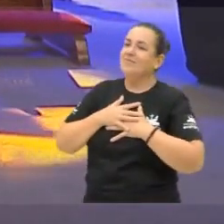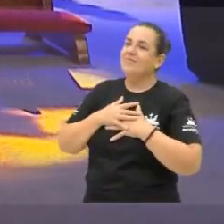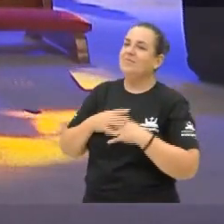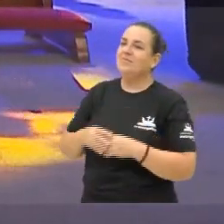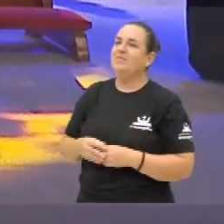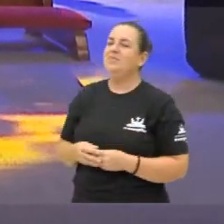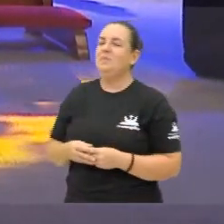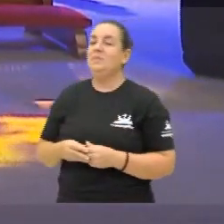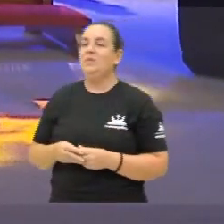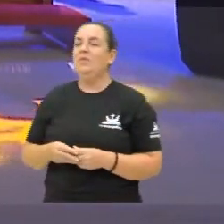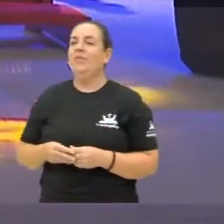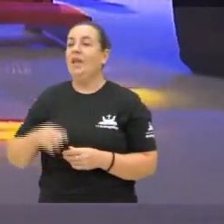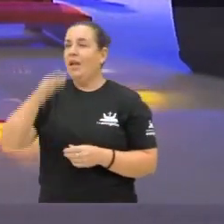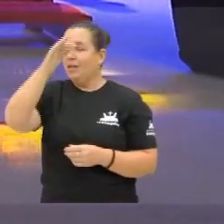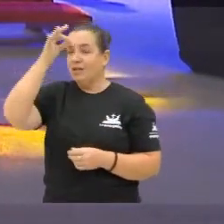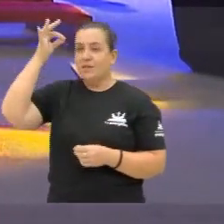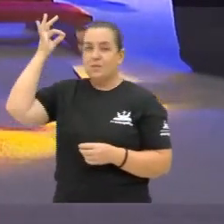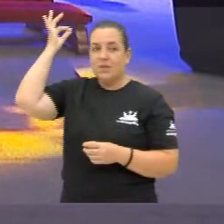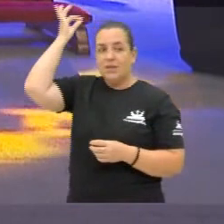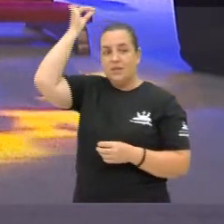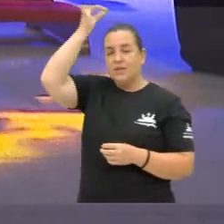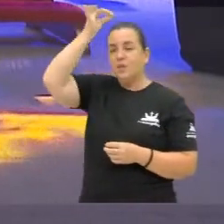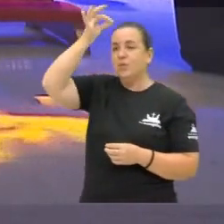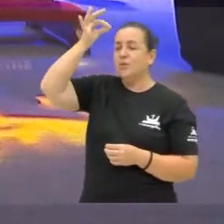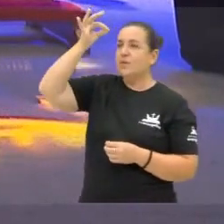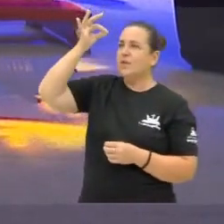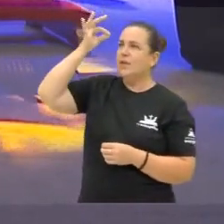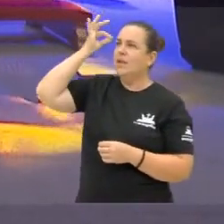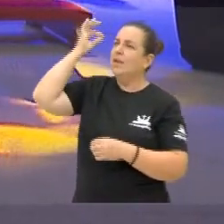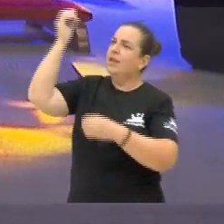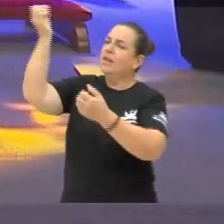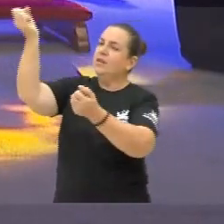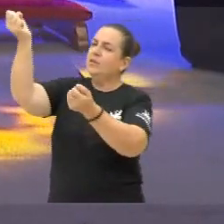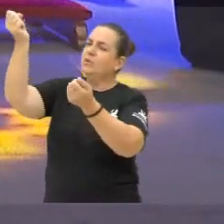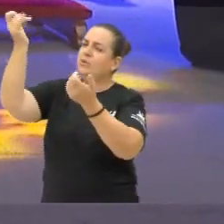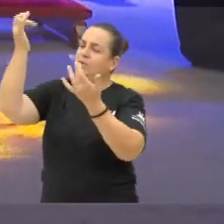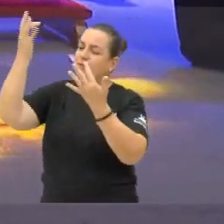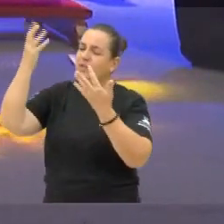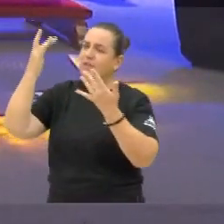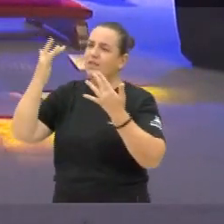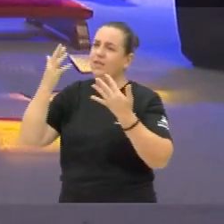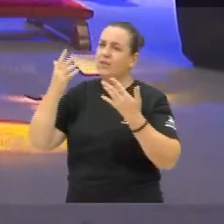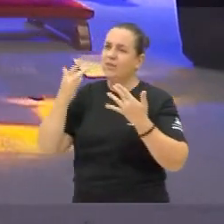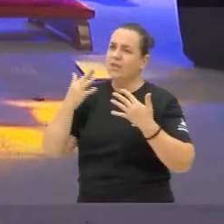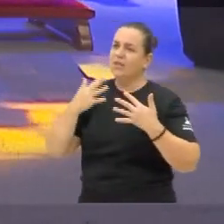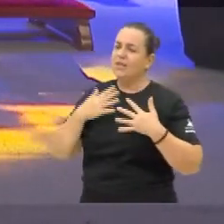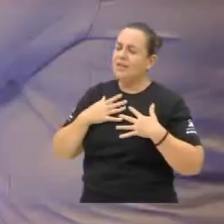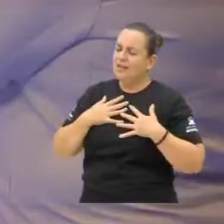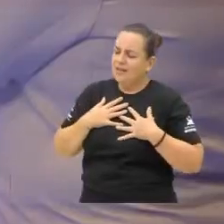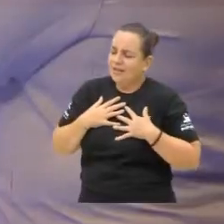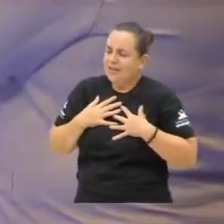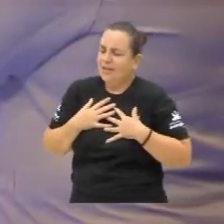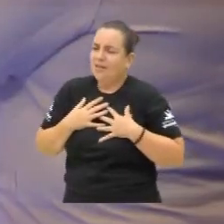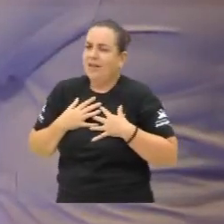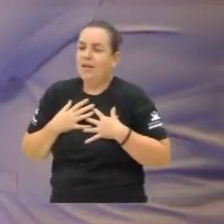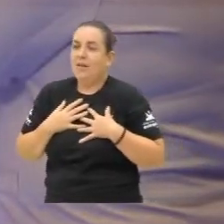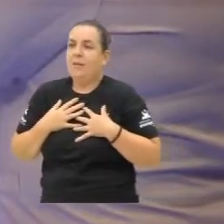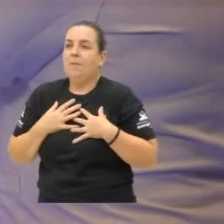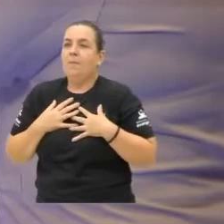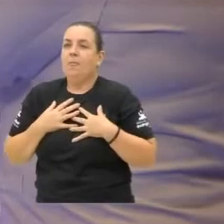falar em mim. Espírito Santo, vinde,